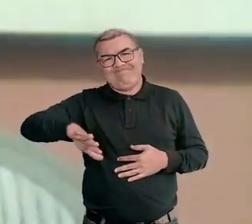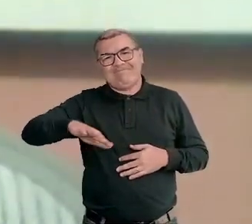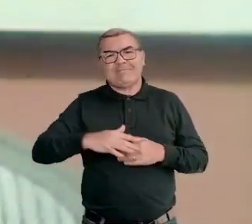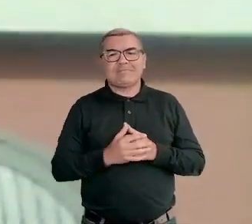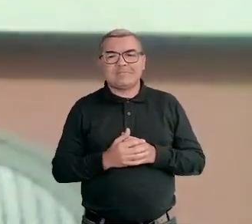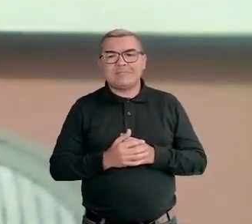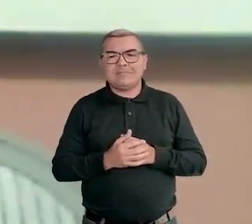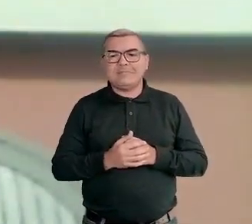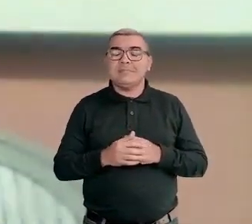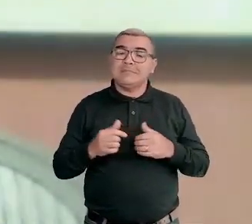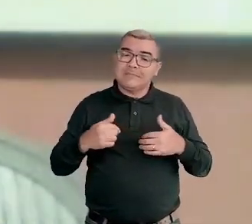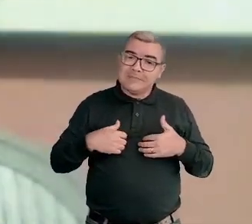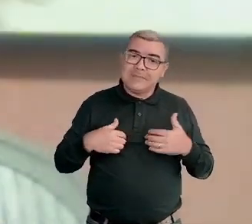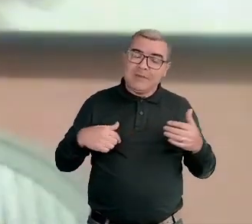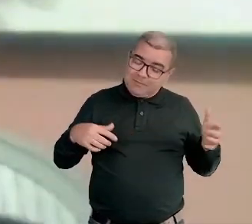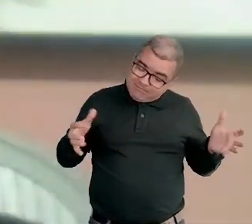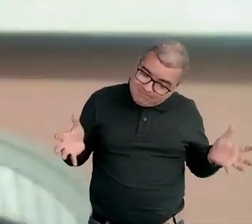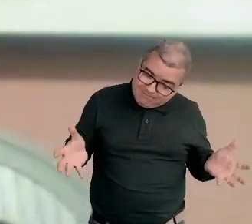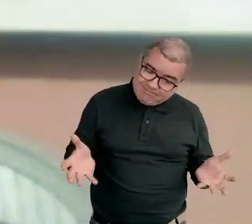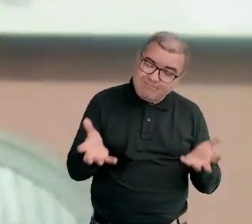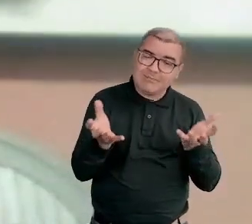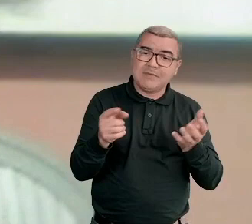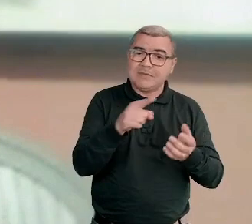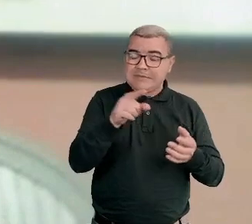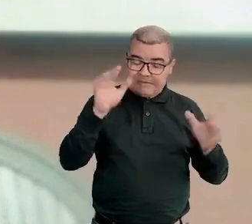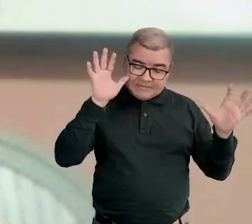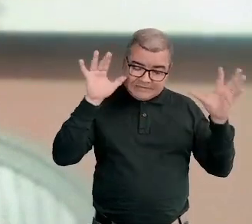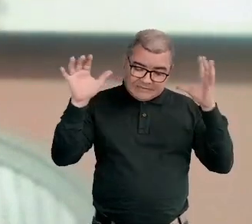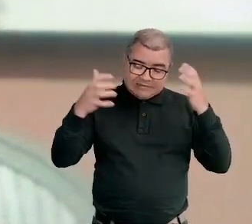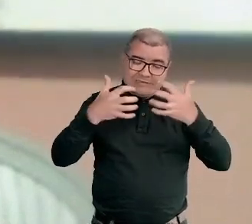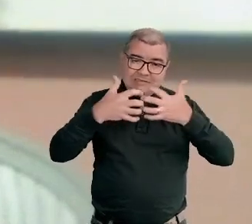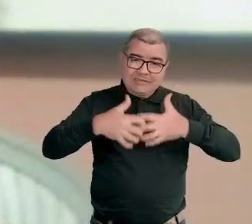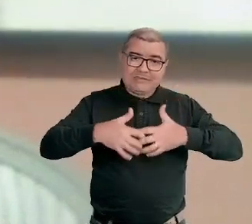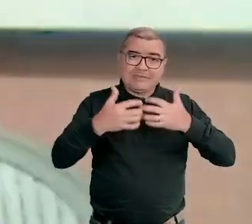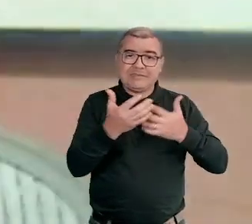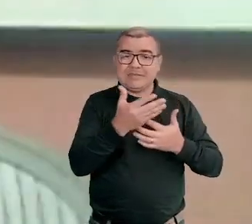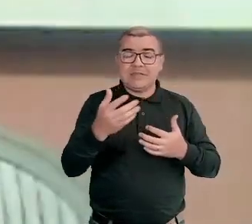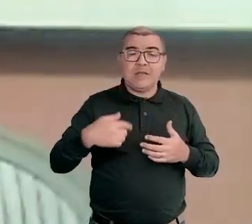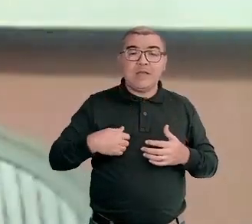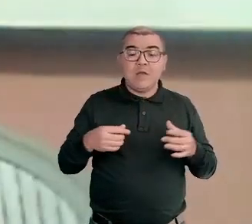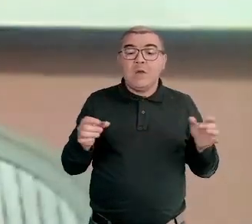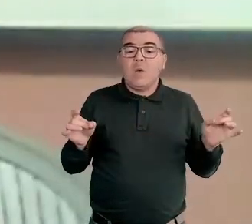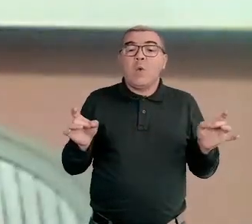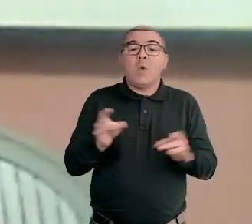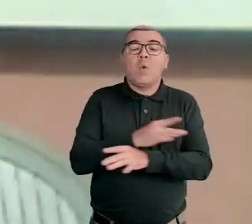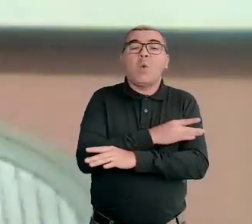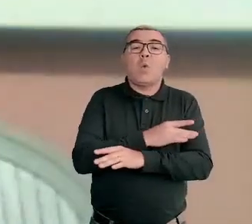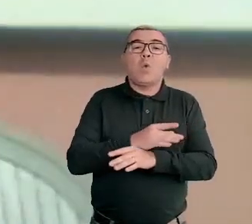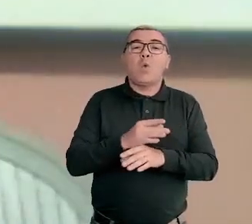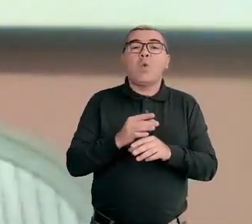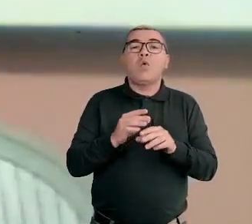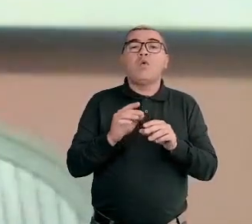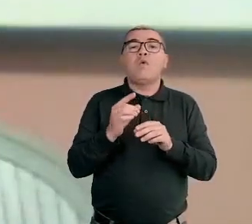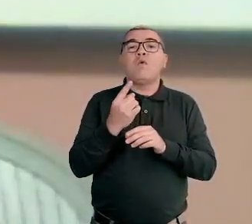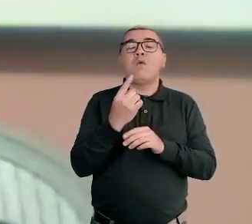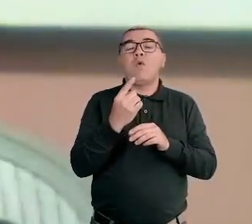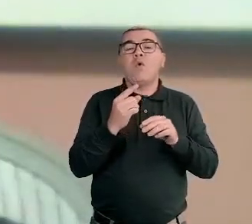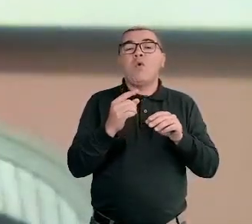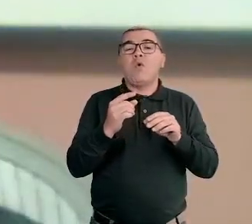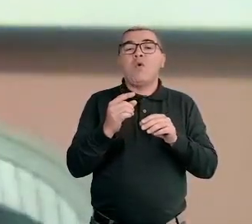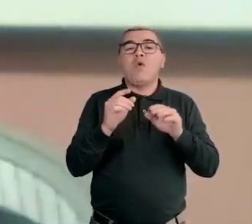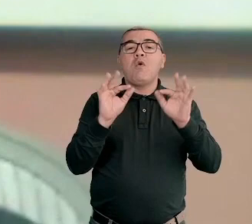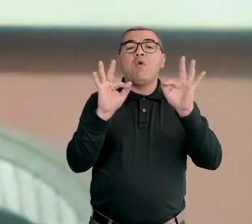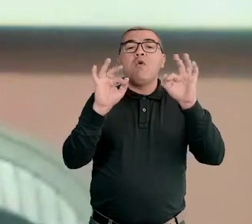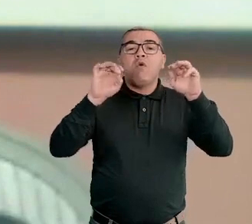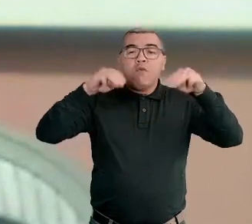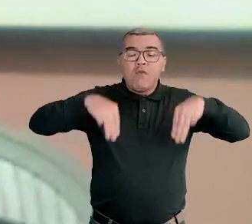é isso, né? Então, por isso é que eu coloquei de maneira... E eu concluo essa reflexão, Arnaldo, né? Como eu disse, né?